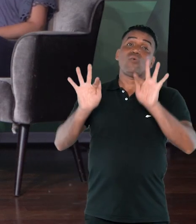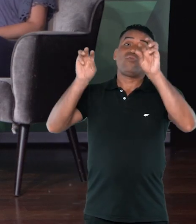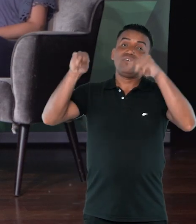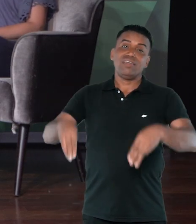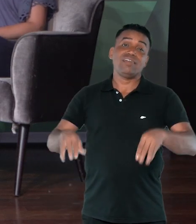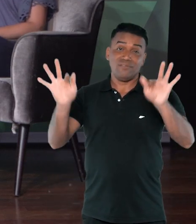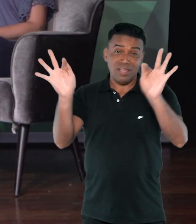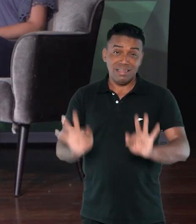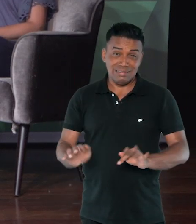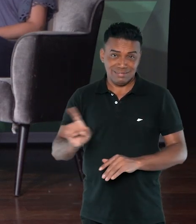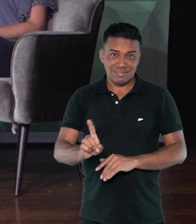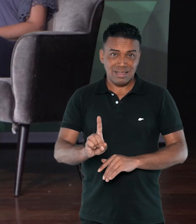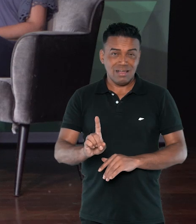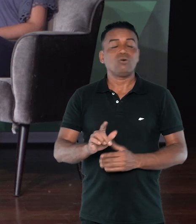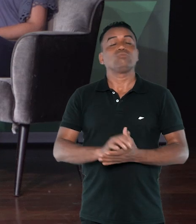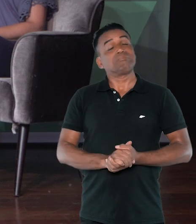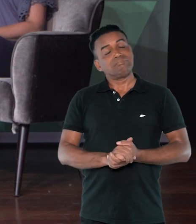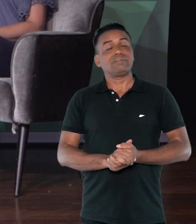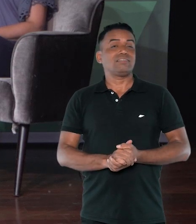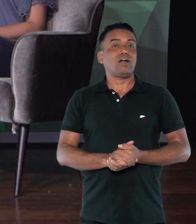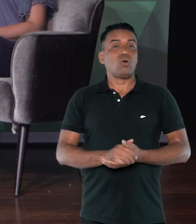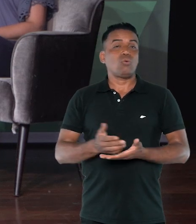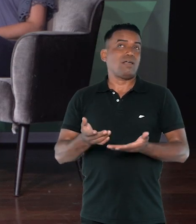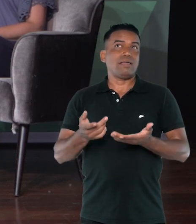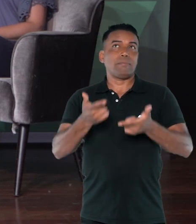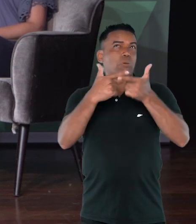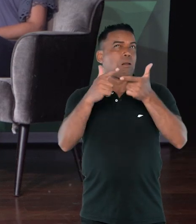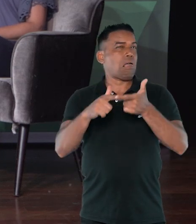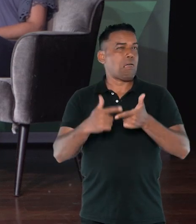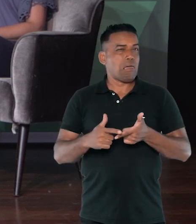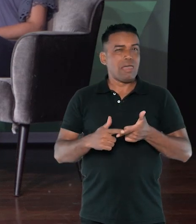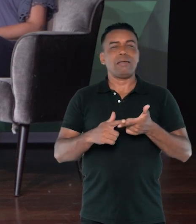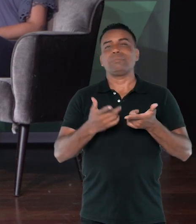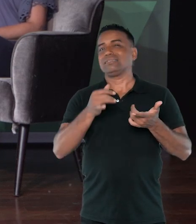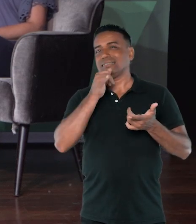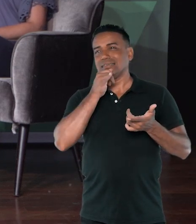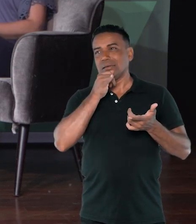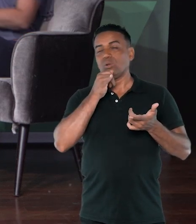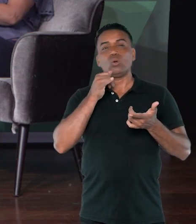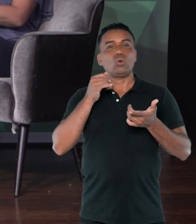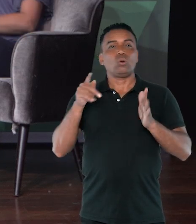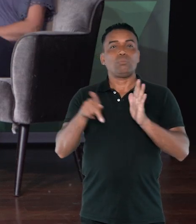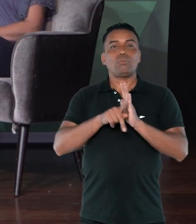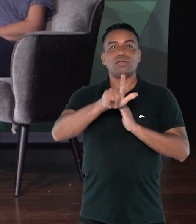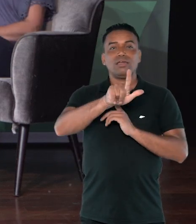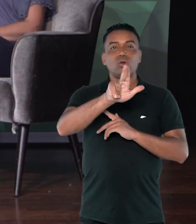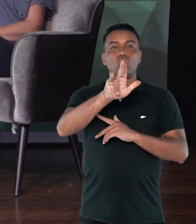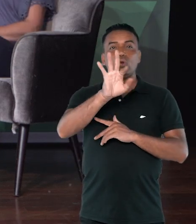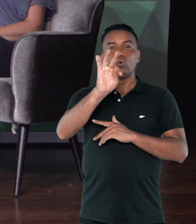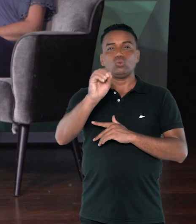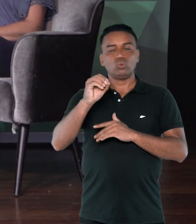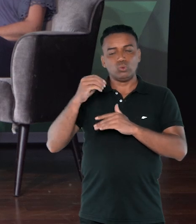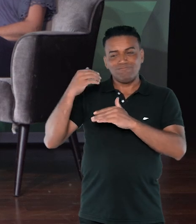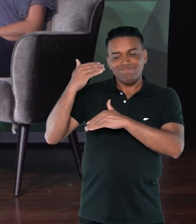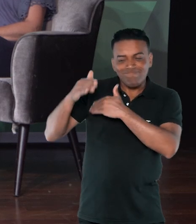desse luto, né, então há esses desencontros também, né, na vida real, para o que aconteceu